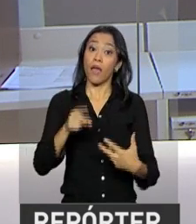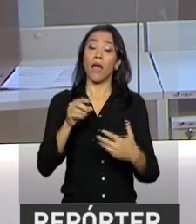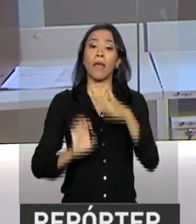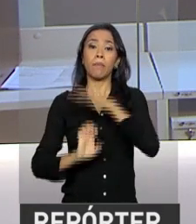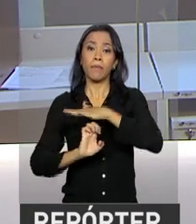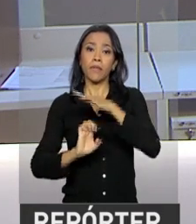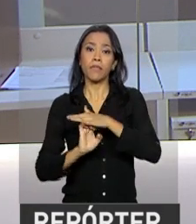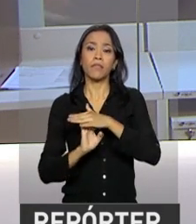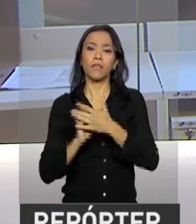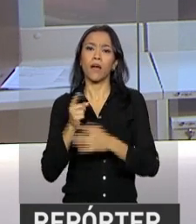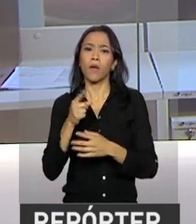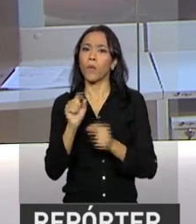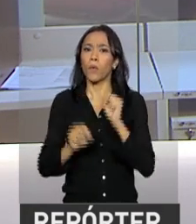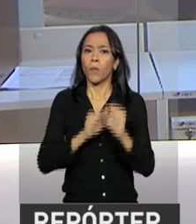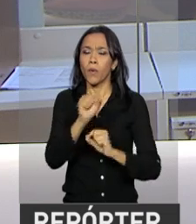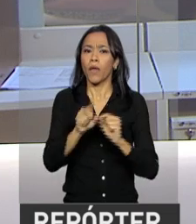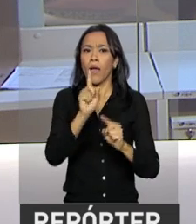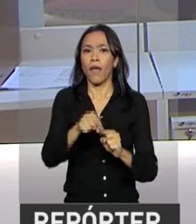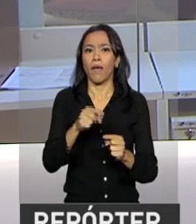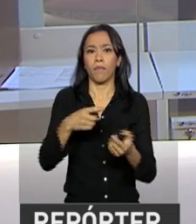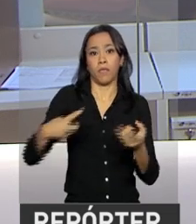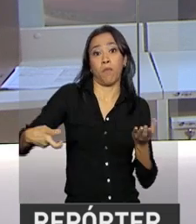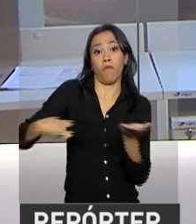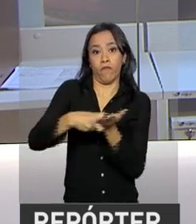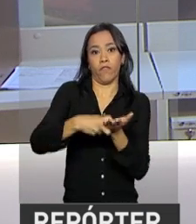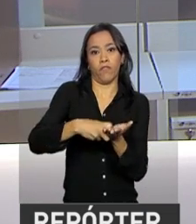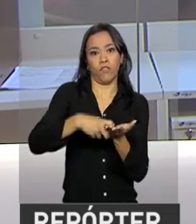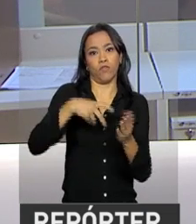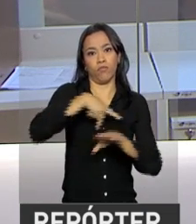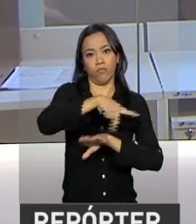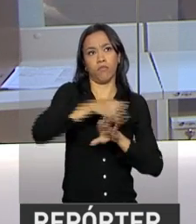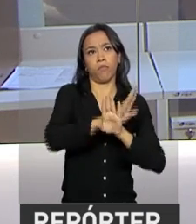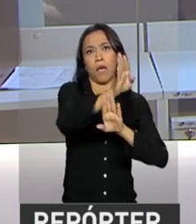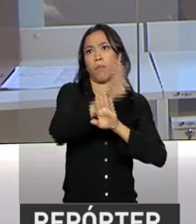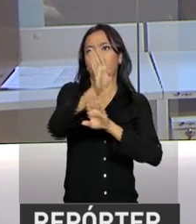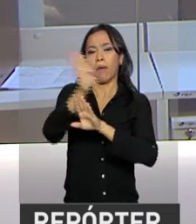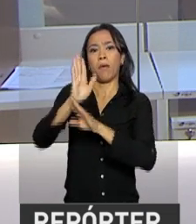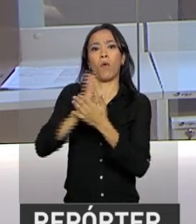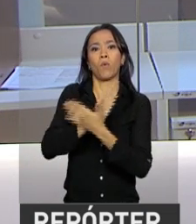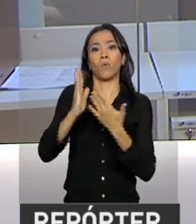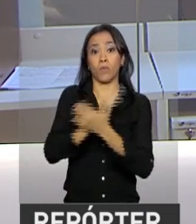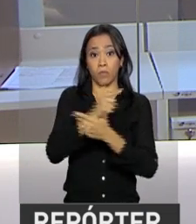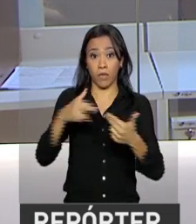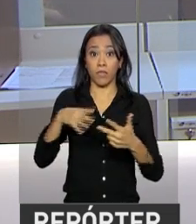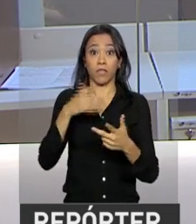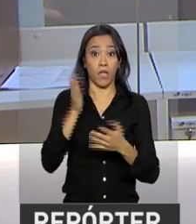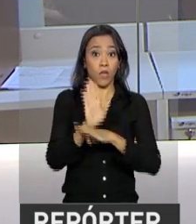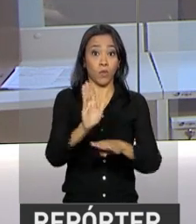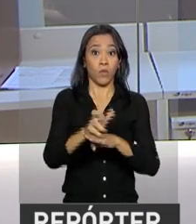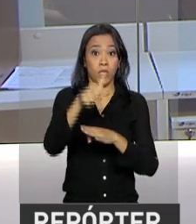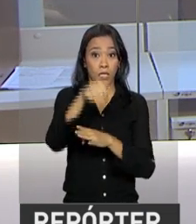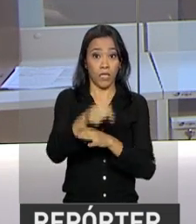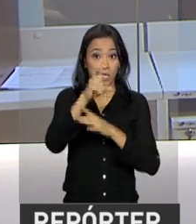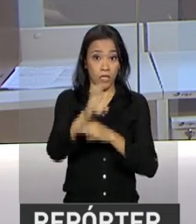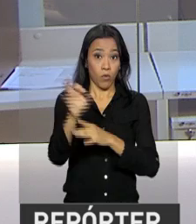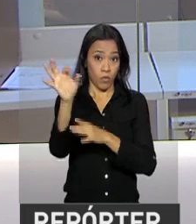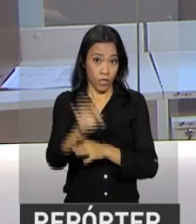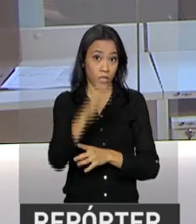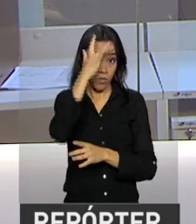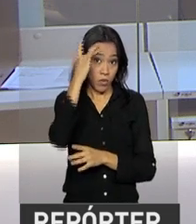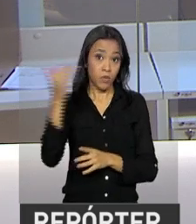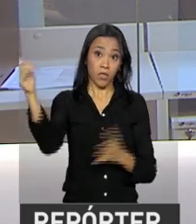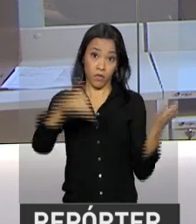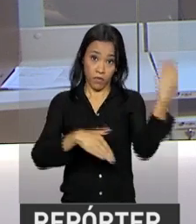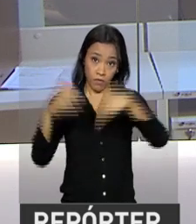importante por exemplo foi a isenção de visto para alguns país que beneficiou quase 75% dos estrangeiros que